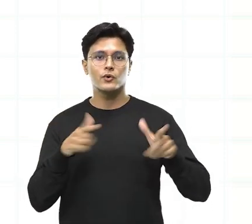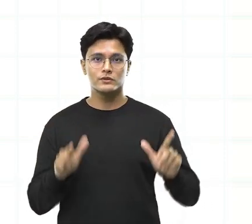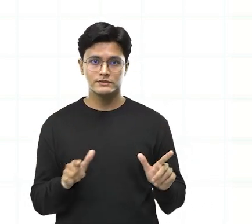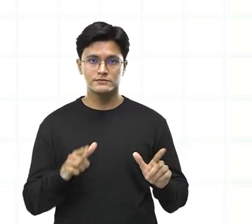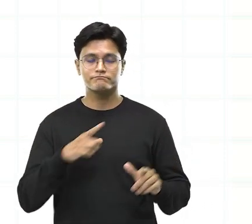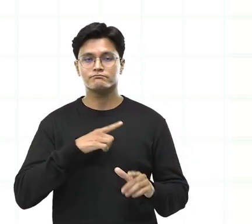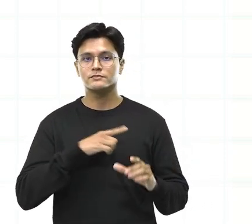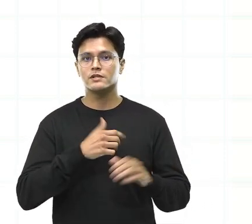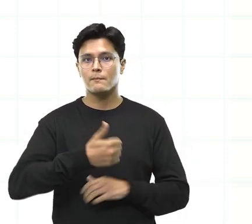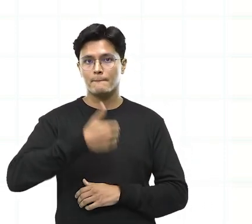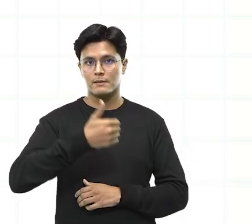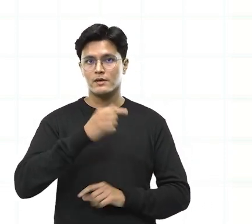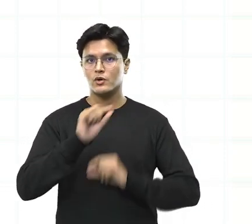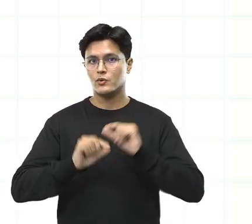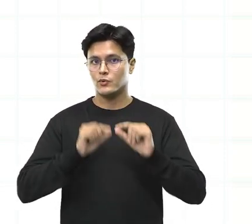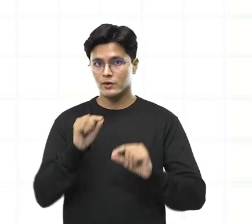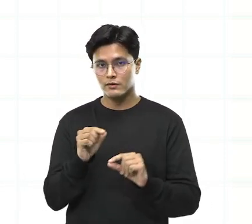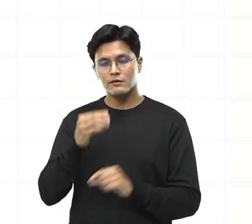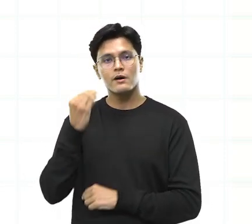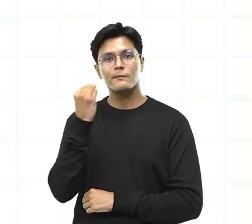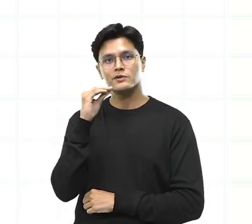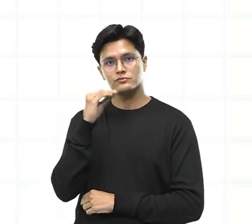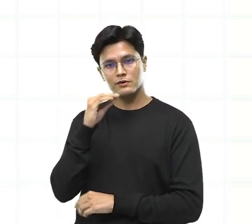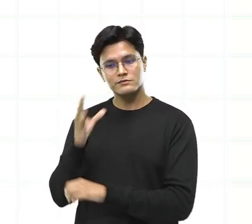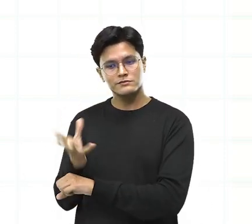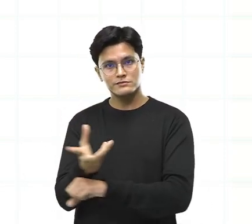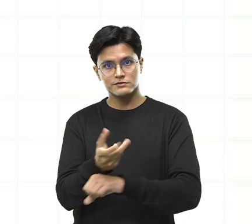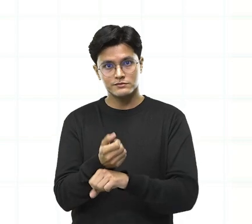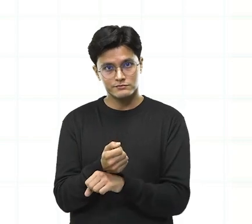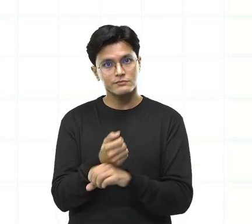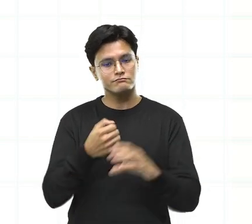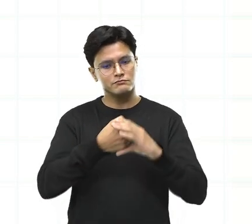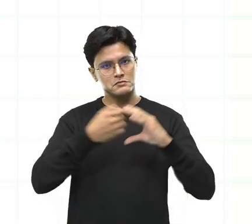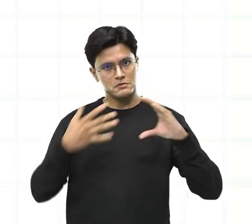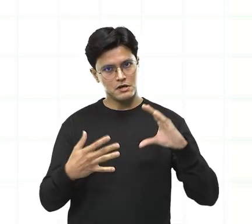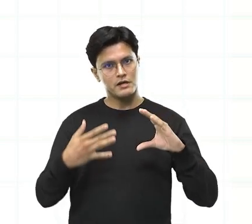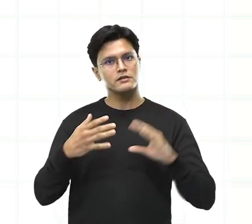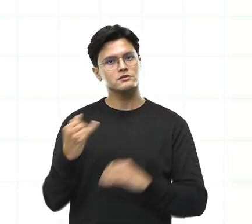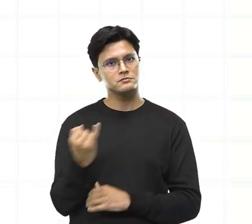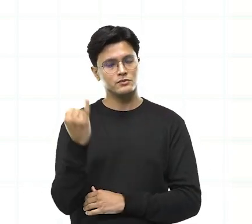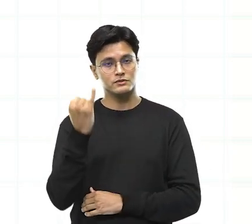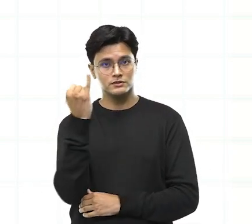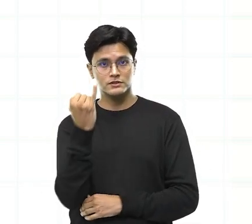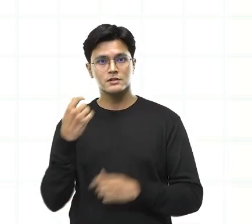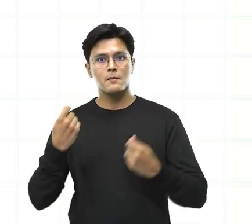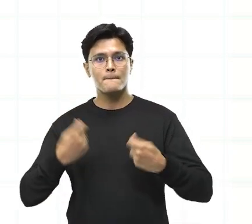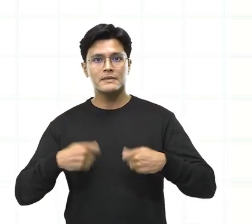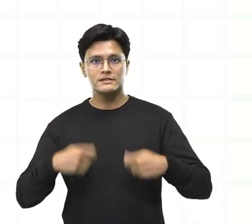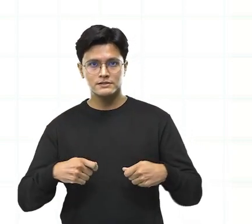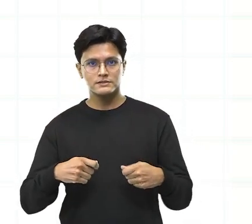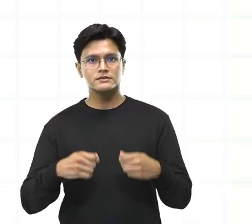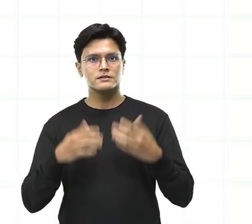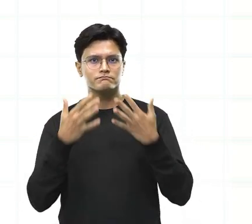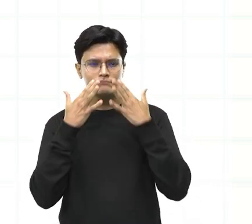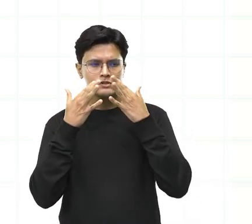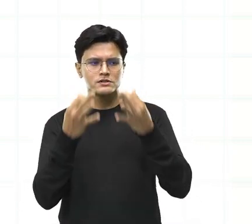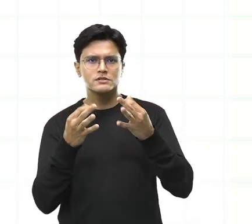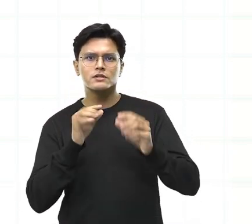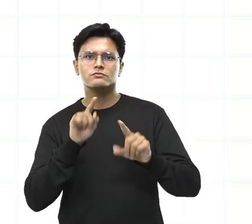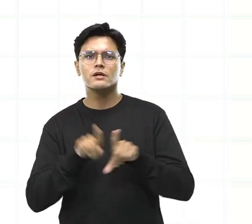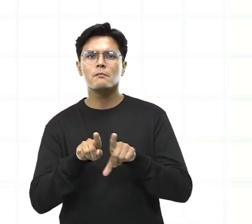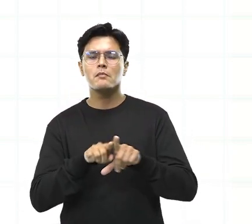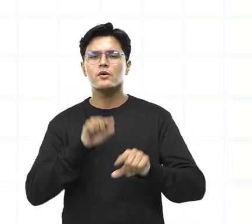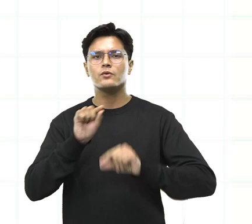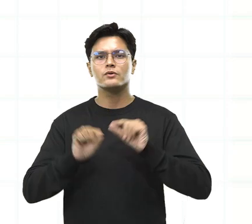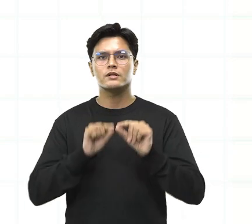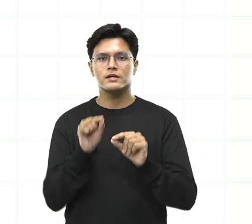como característica, né, que eu acabei de falar para vocês, e nós temos também que observar o público-alvo dessa